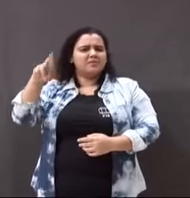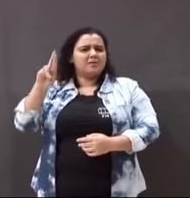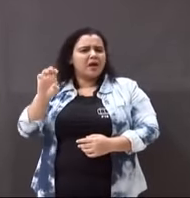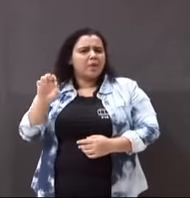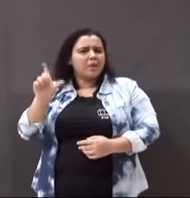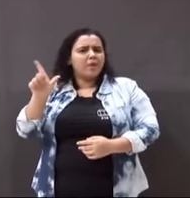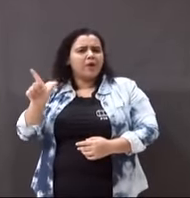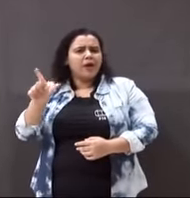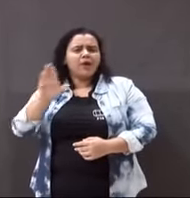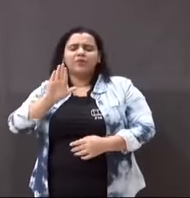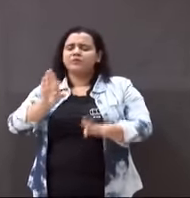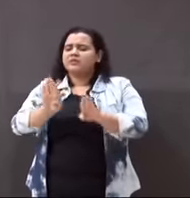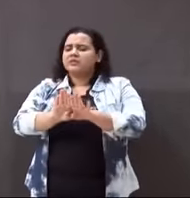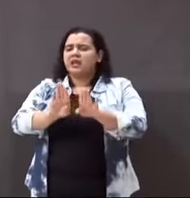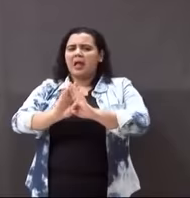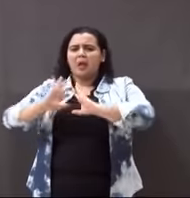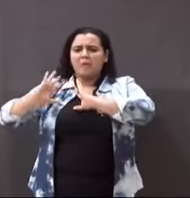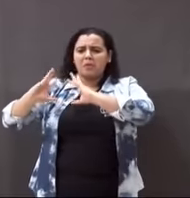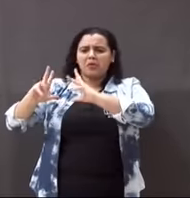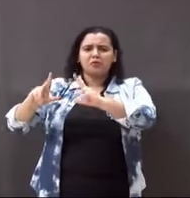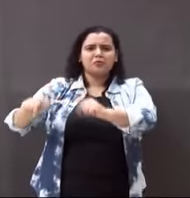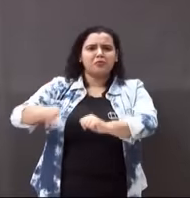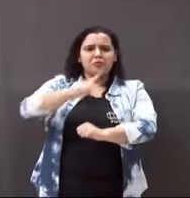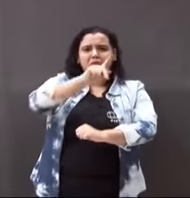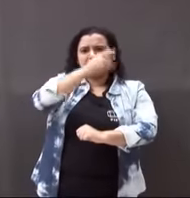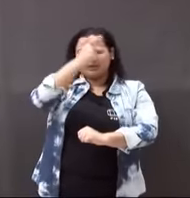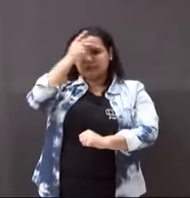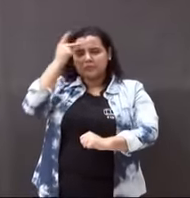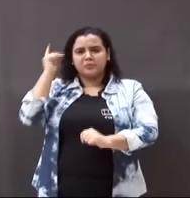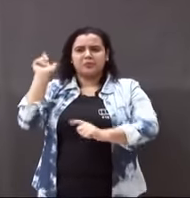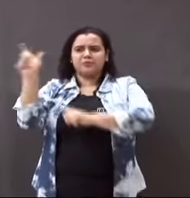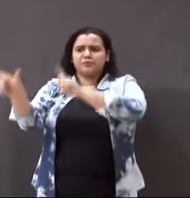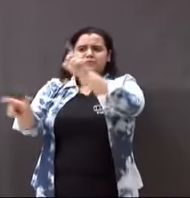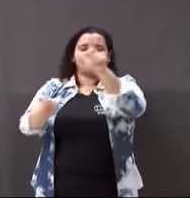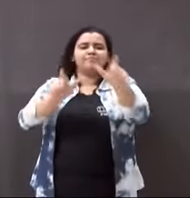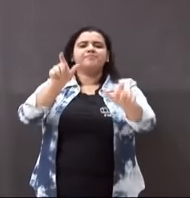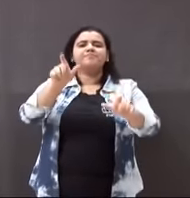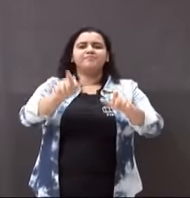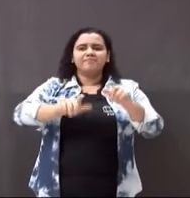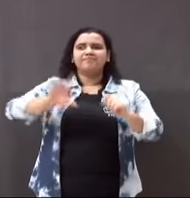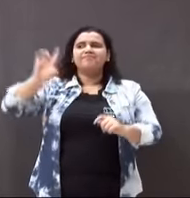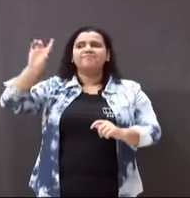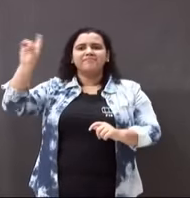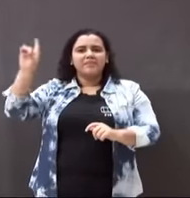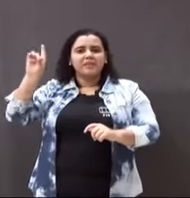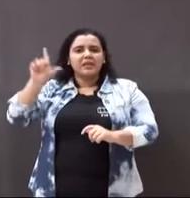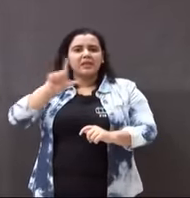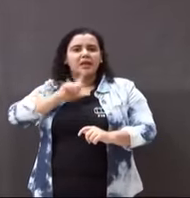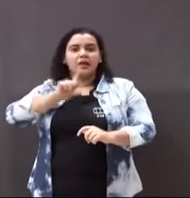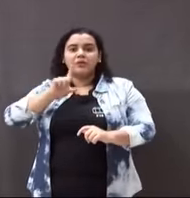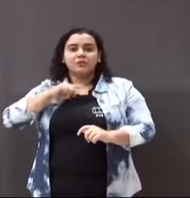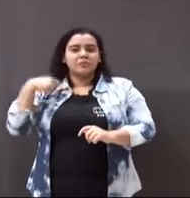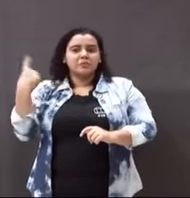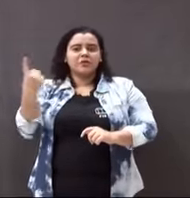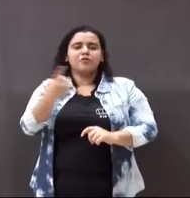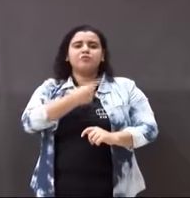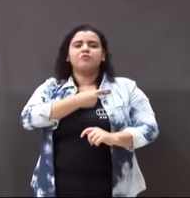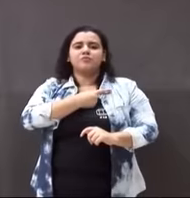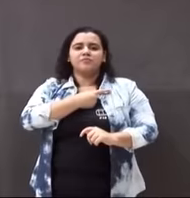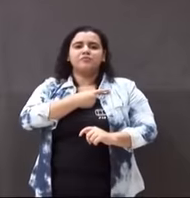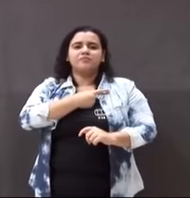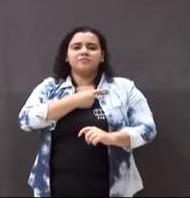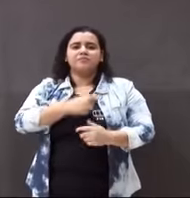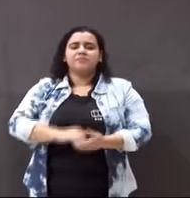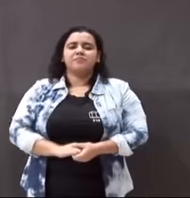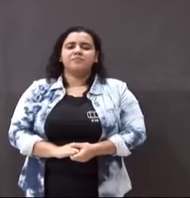para Aracala, Mandora, Machanda, Labacala, Bacana, tem para Sadraque, tem para quem está de mão levantada. O